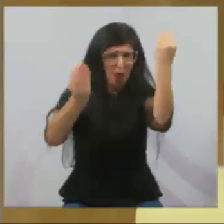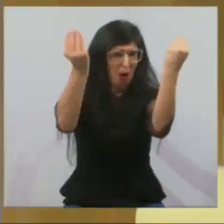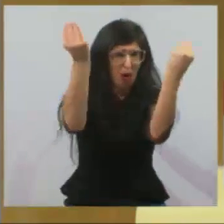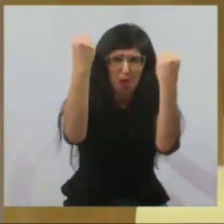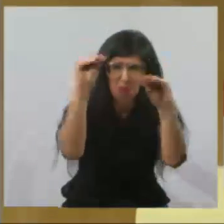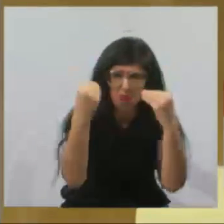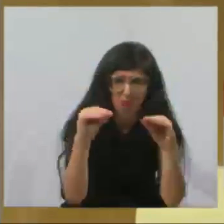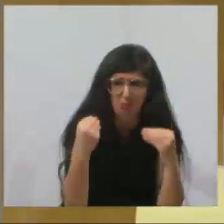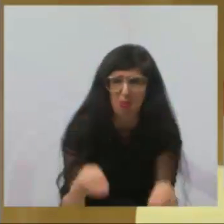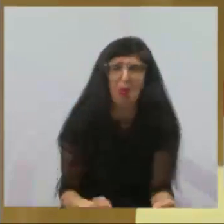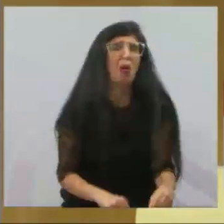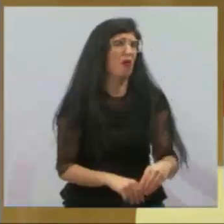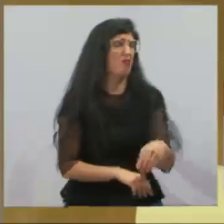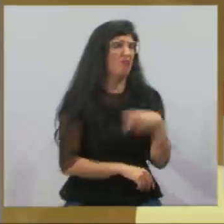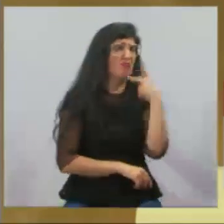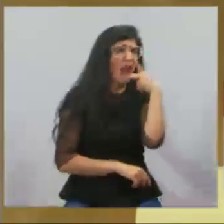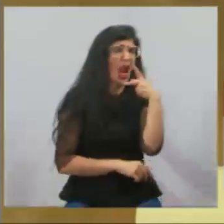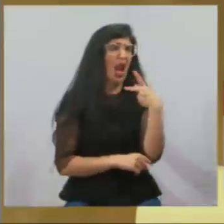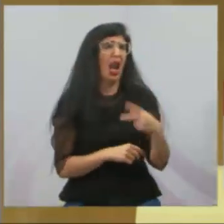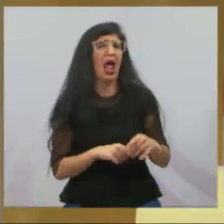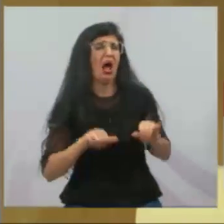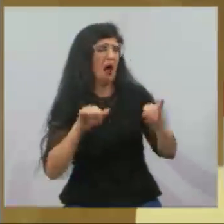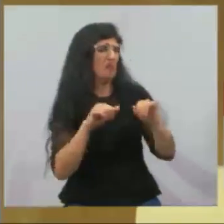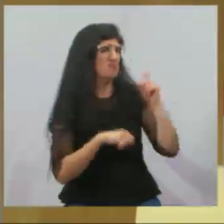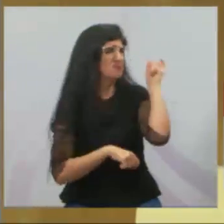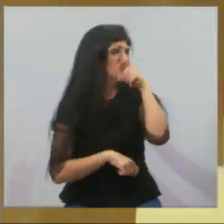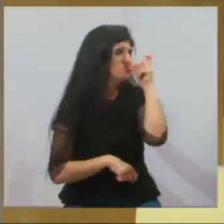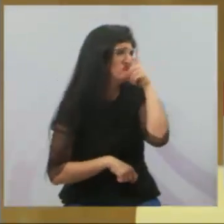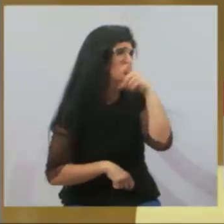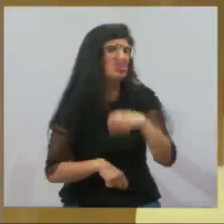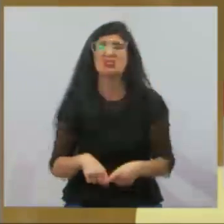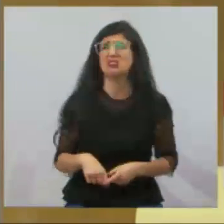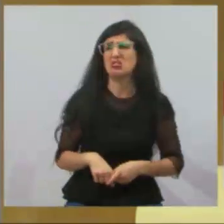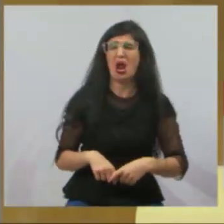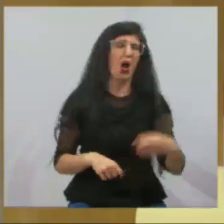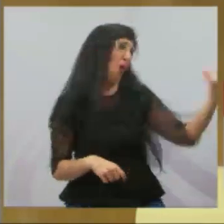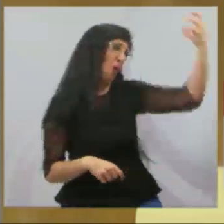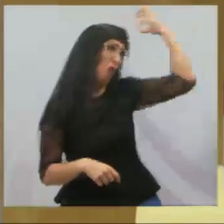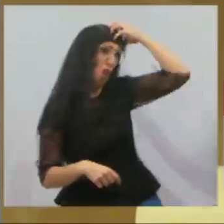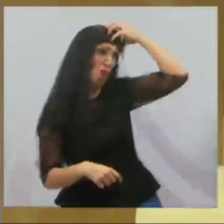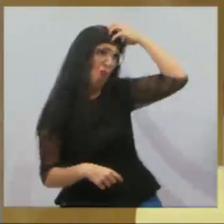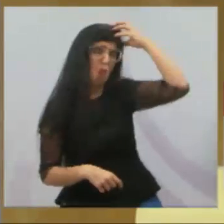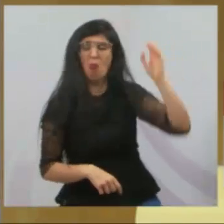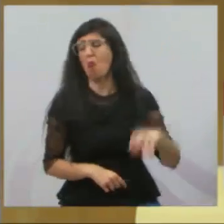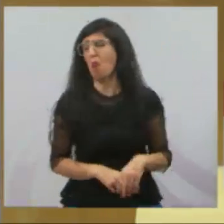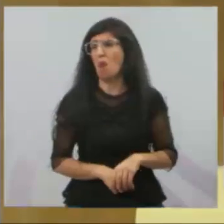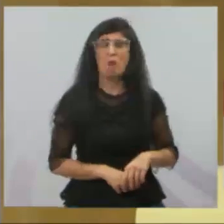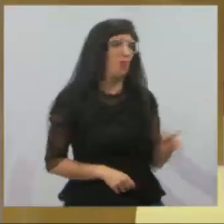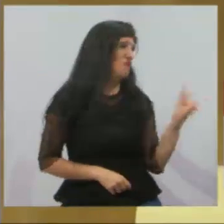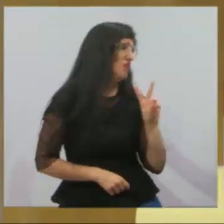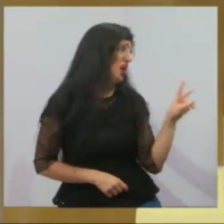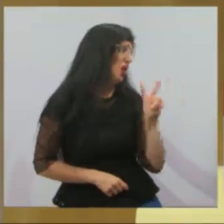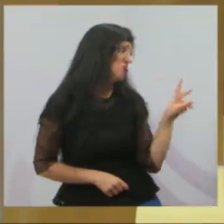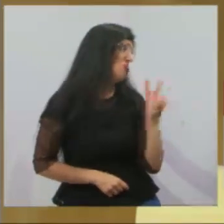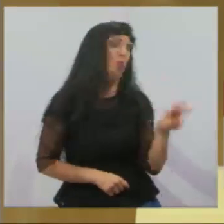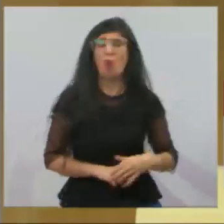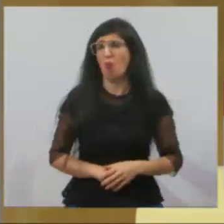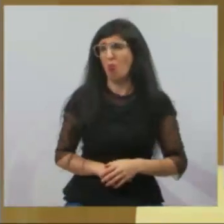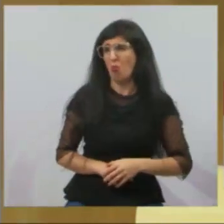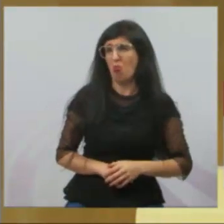nós aprovamos um projeto que vai descontar do salário dos servidores públicos. Não é verdade, não é nós que estamos fazendo isso.